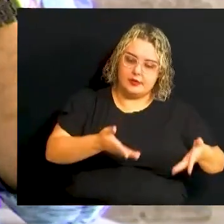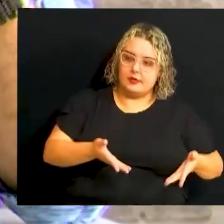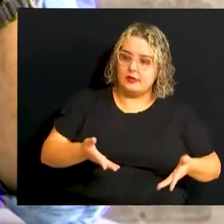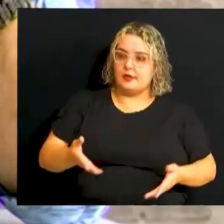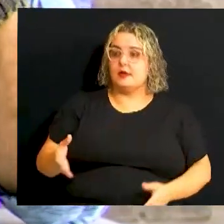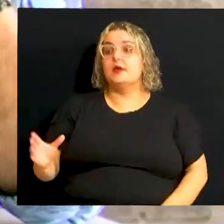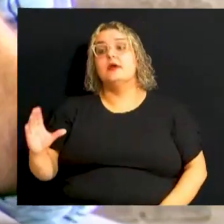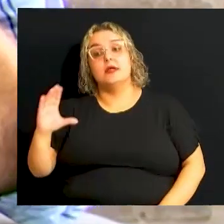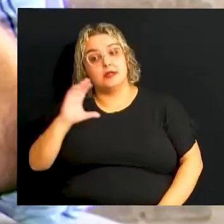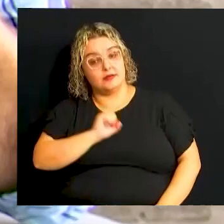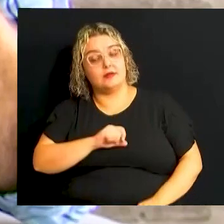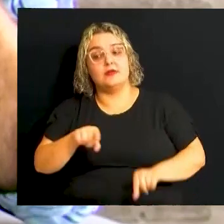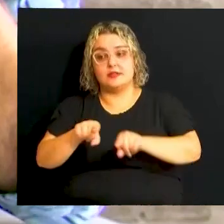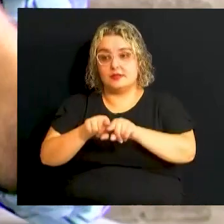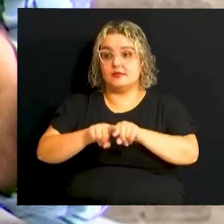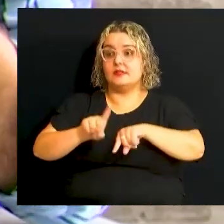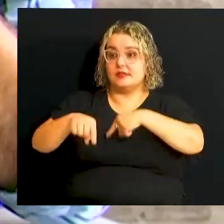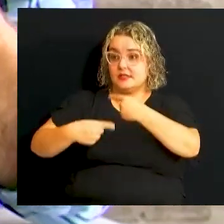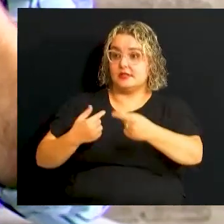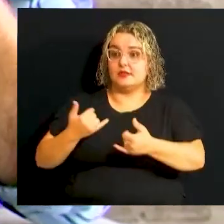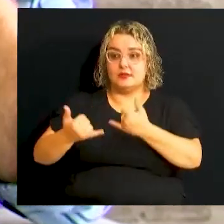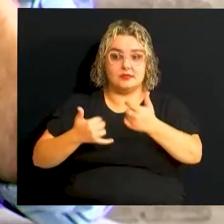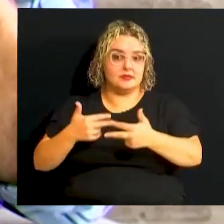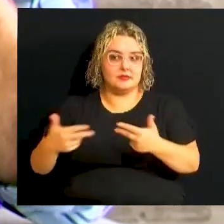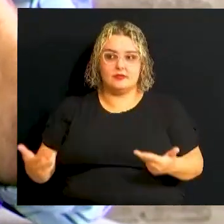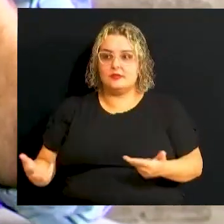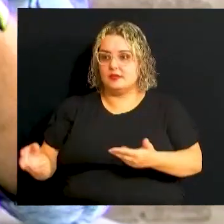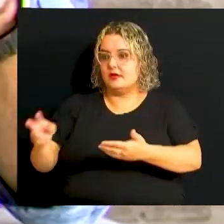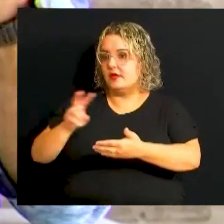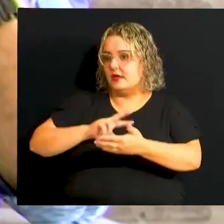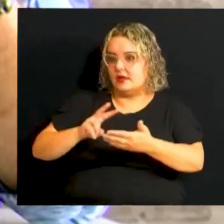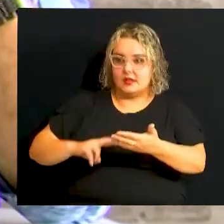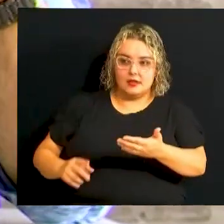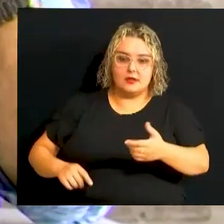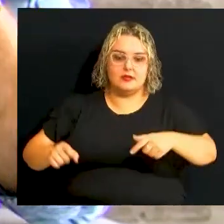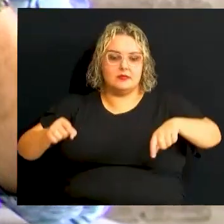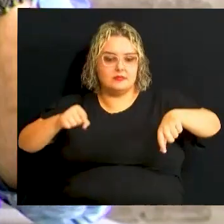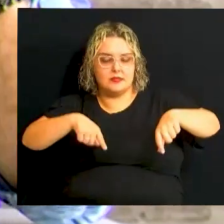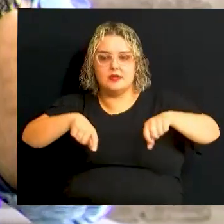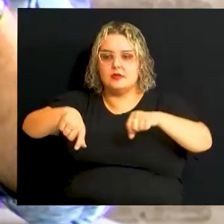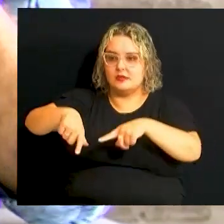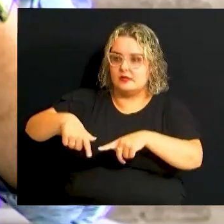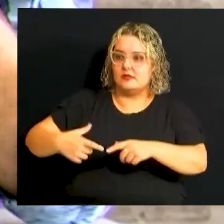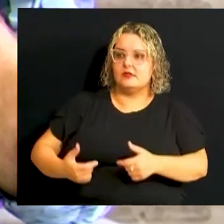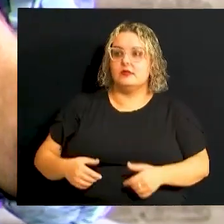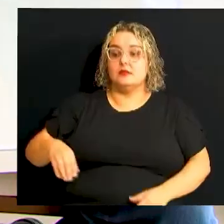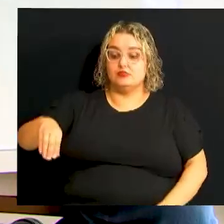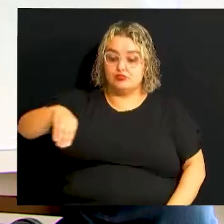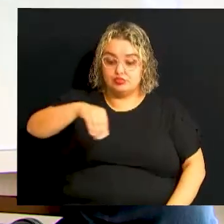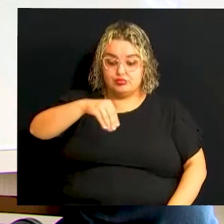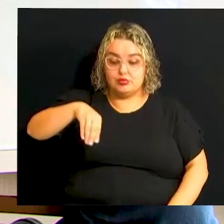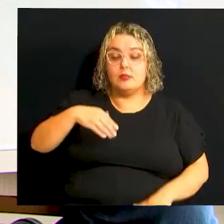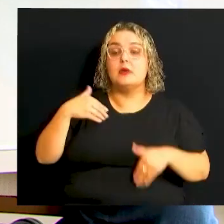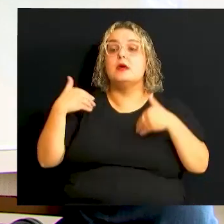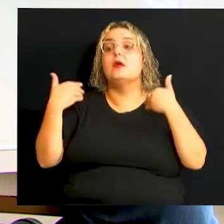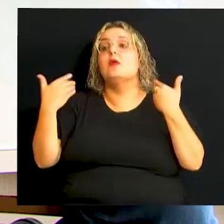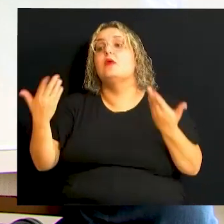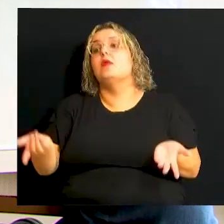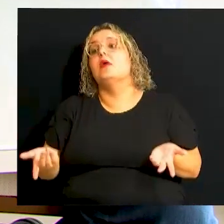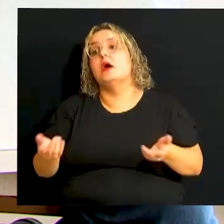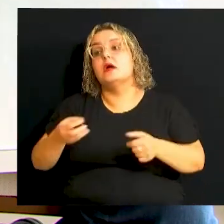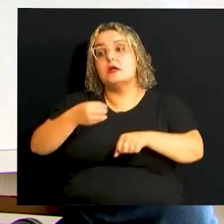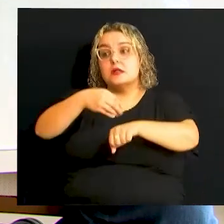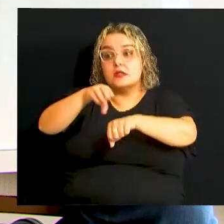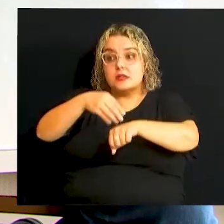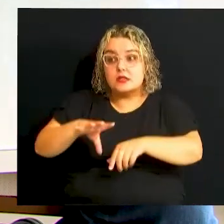cama e tudo mais. Ele gosta também dessas outras brincadeiras que você falou, leitura, jogar bola, carrinho. Mas